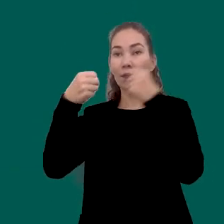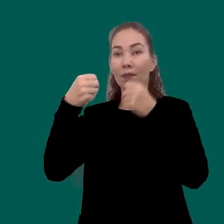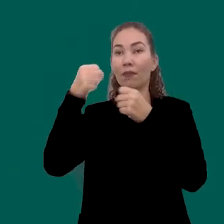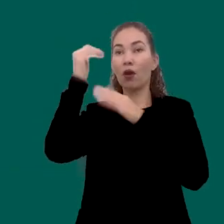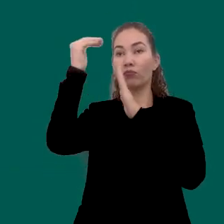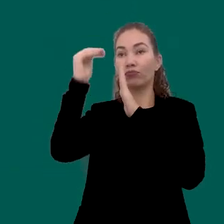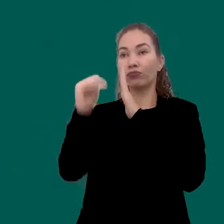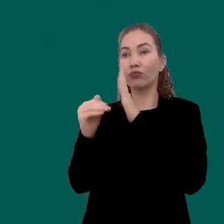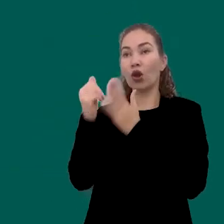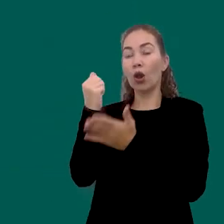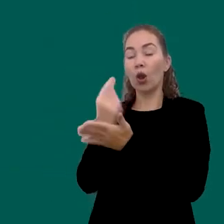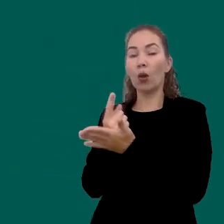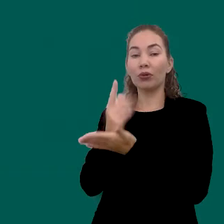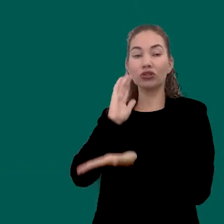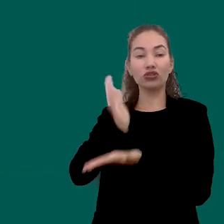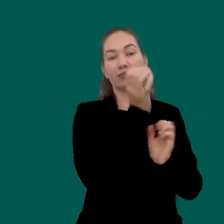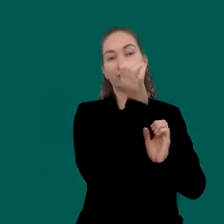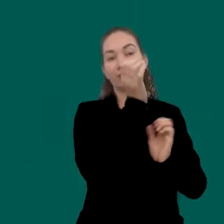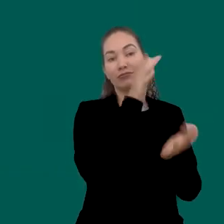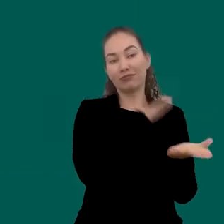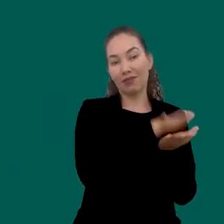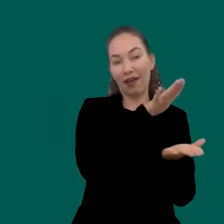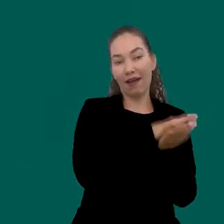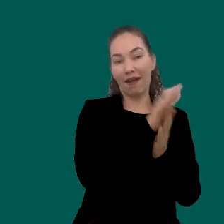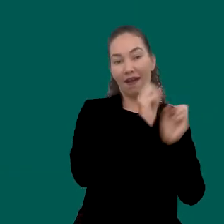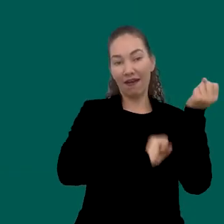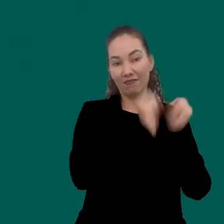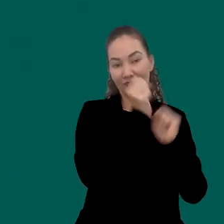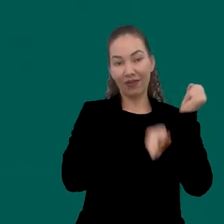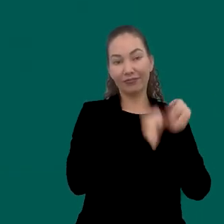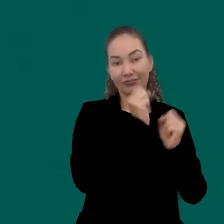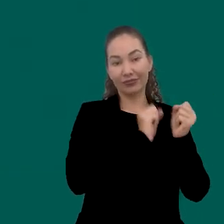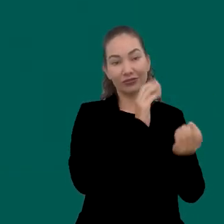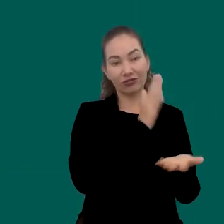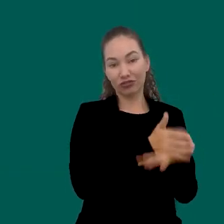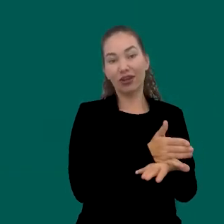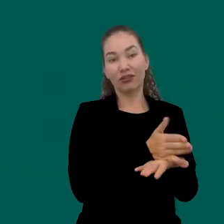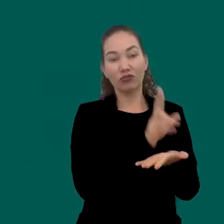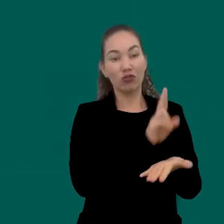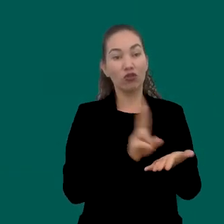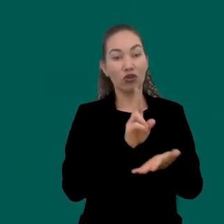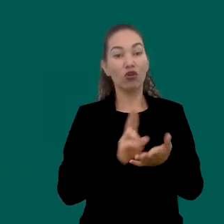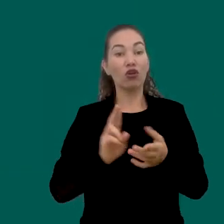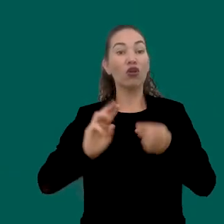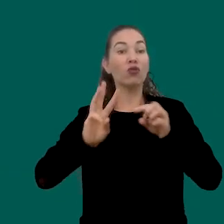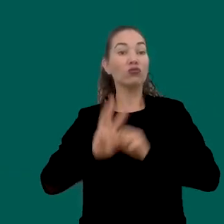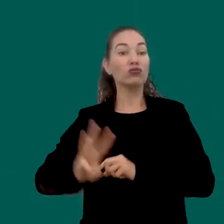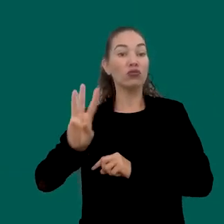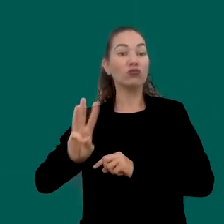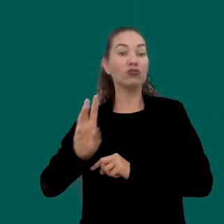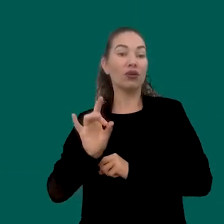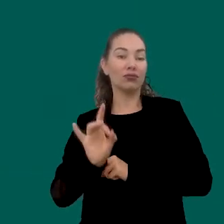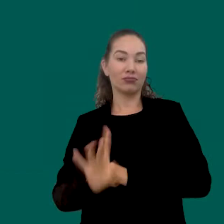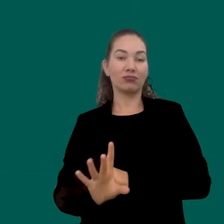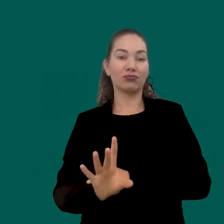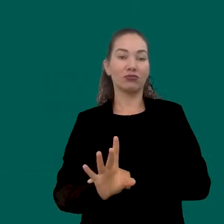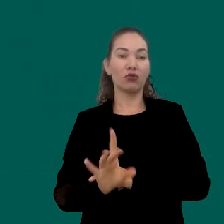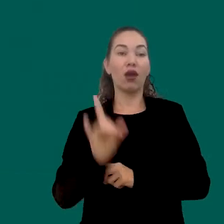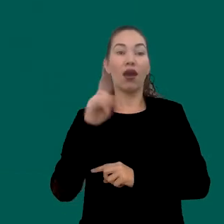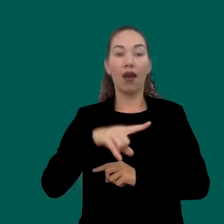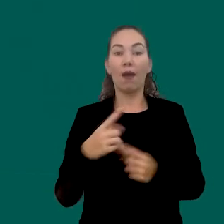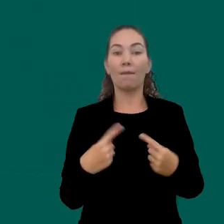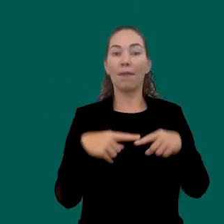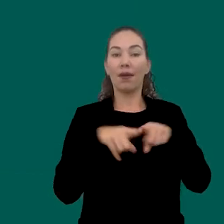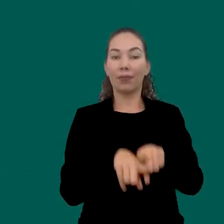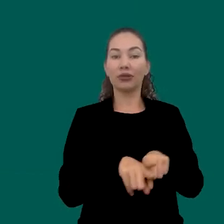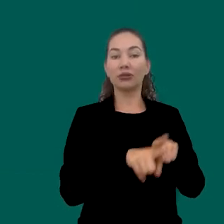praticamente, via americanas.com ou Submarino, enfim. Ele já tem uma parceria com a indústria dentro do varejo, principalmente